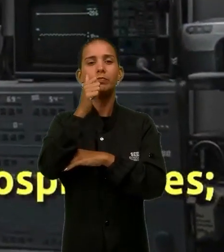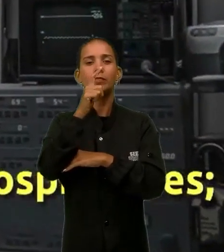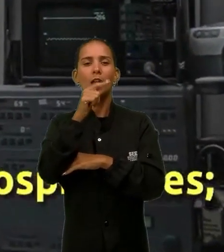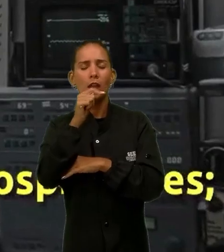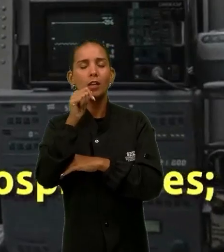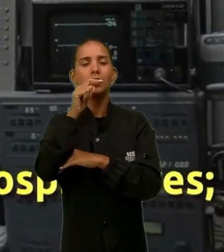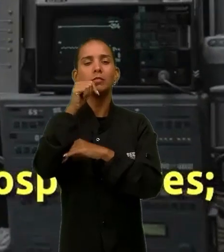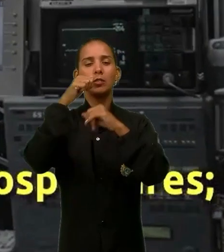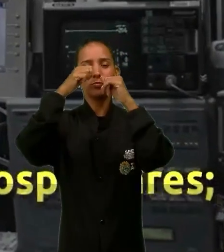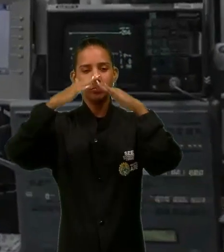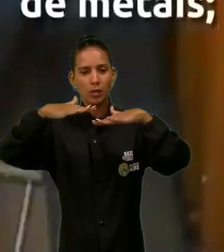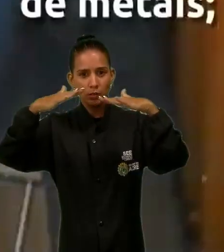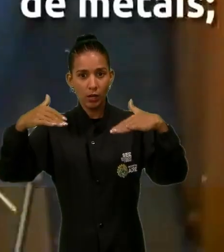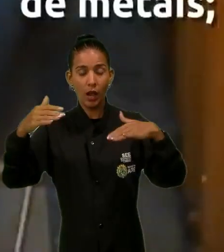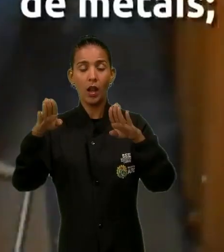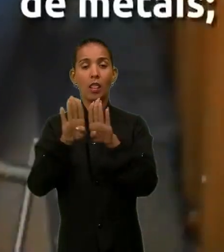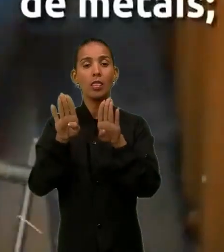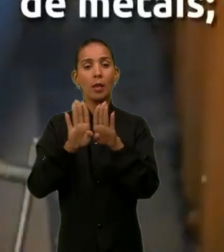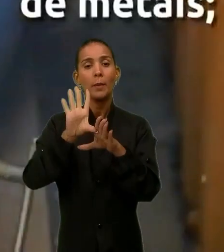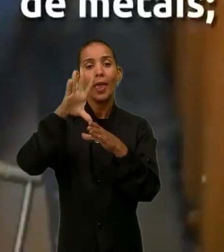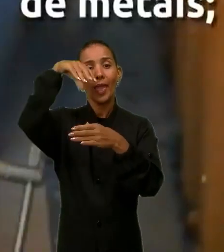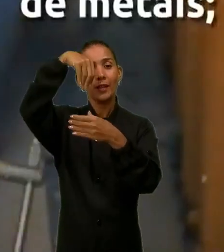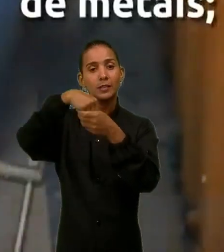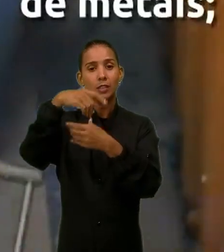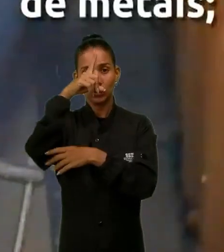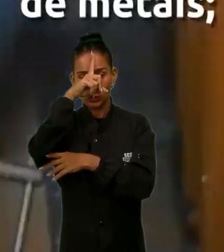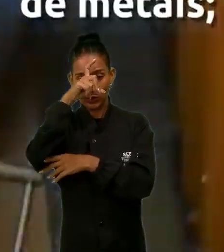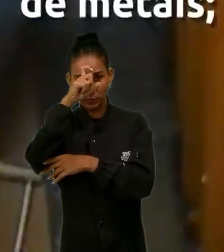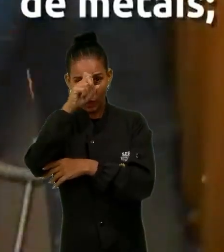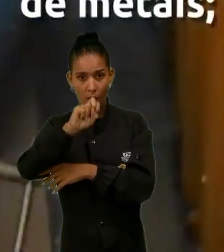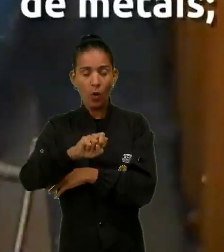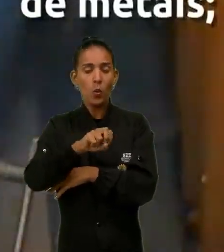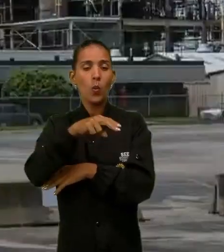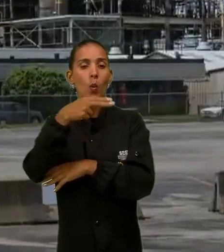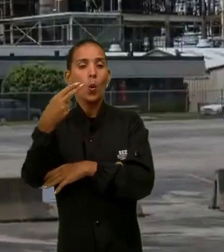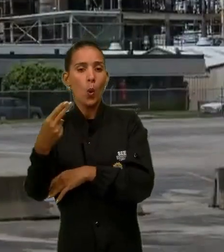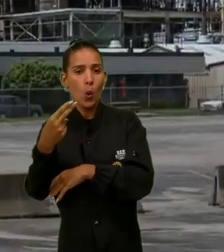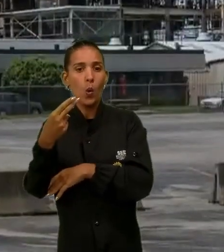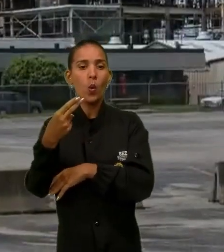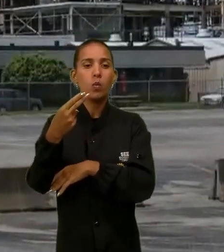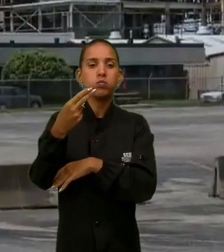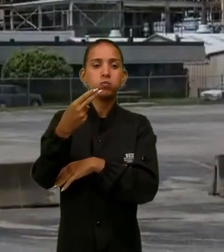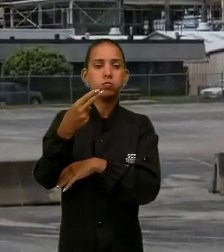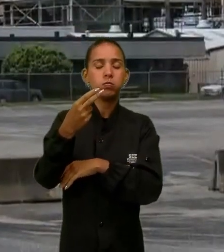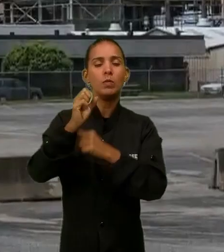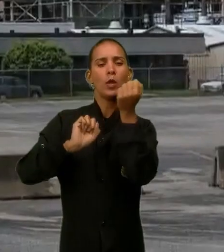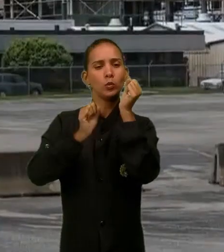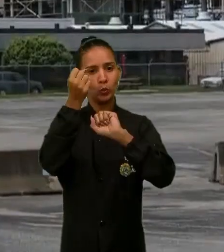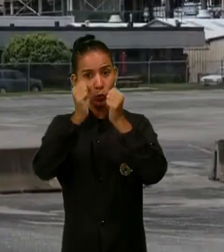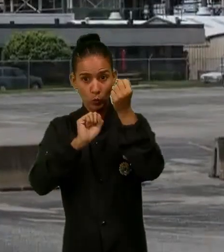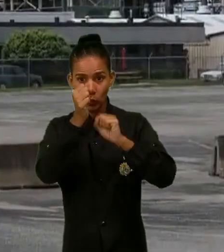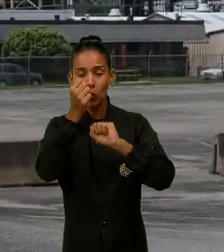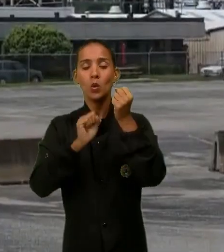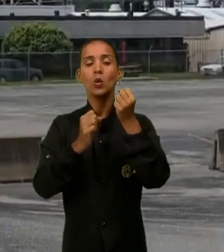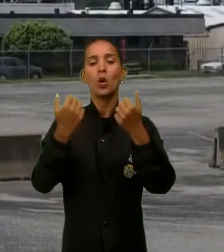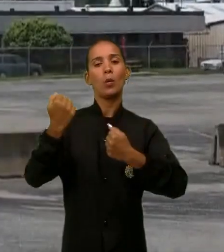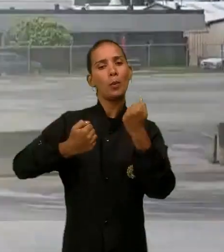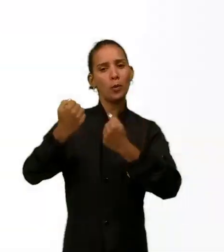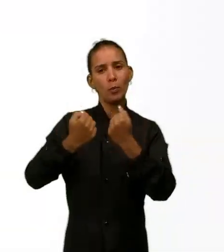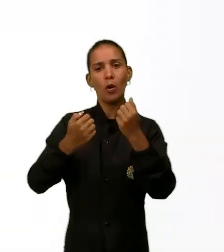instalações hospitalares, na soldagem ou corte, na indústria química,